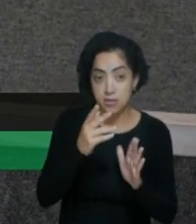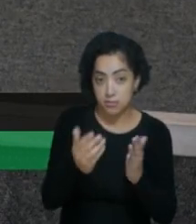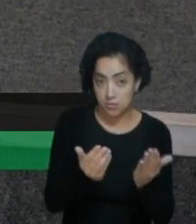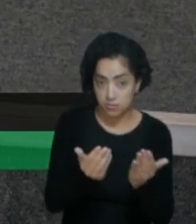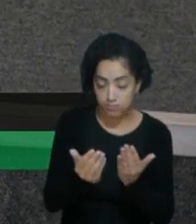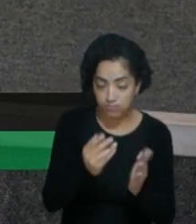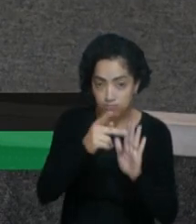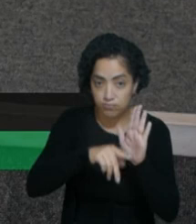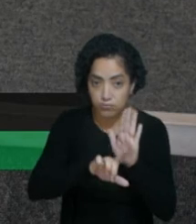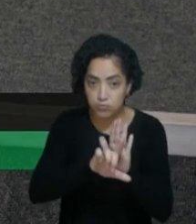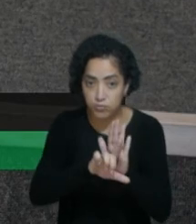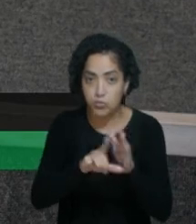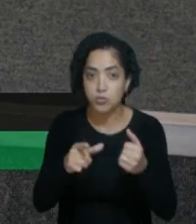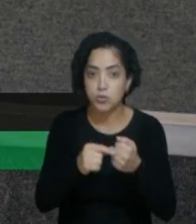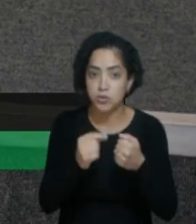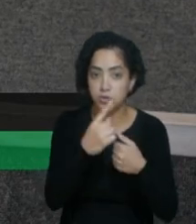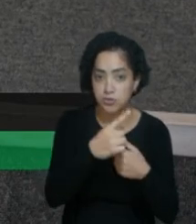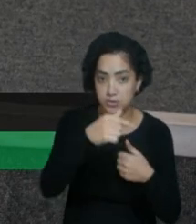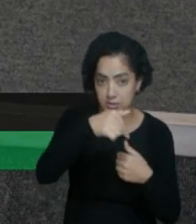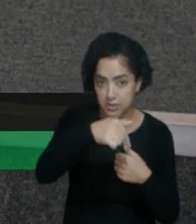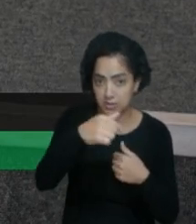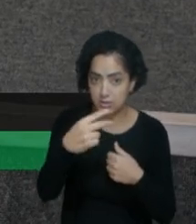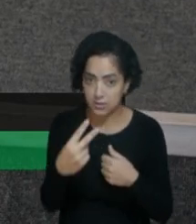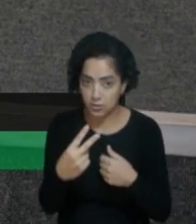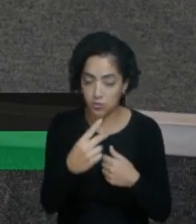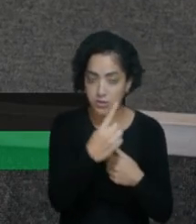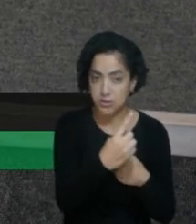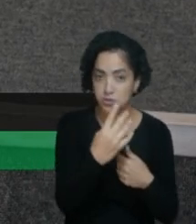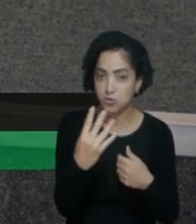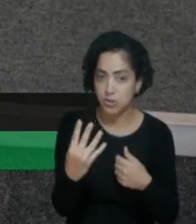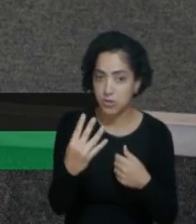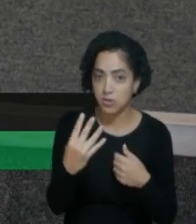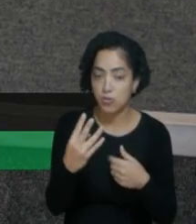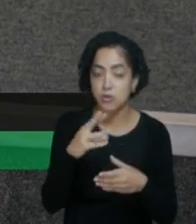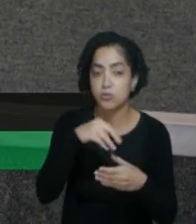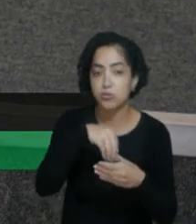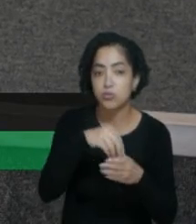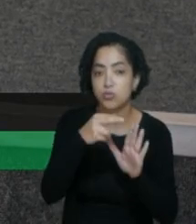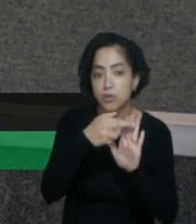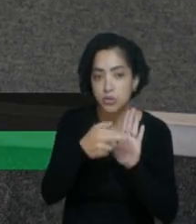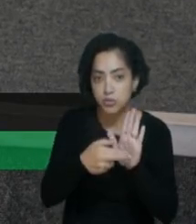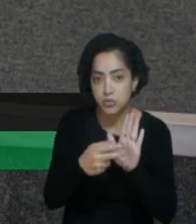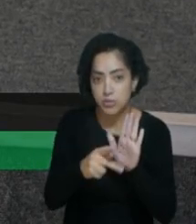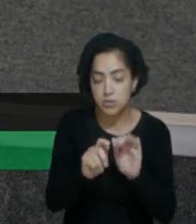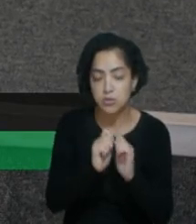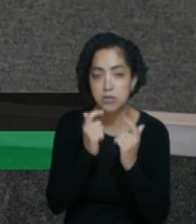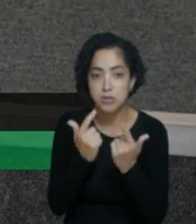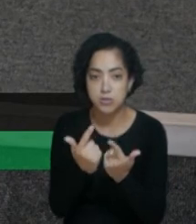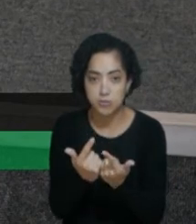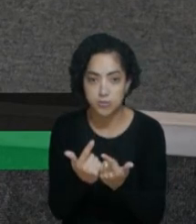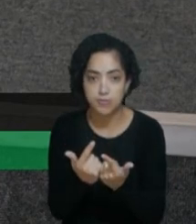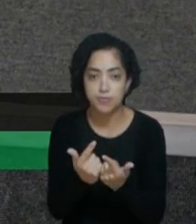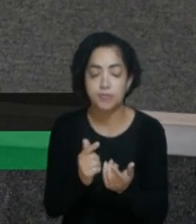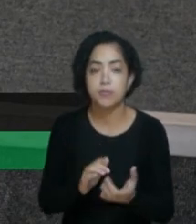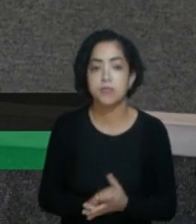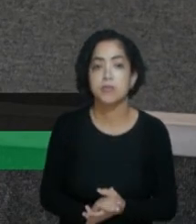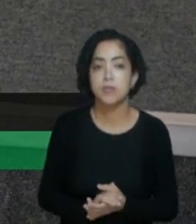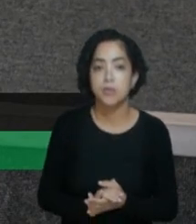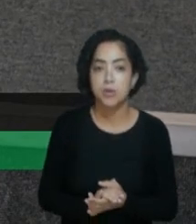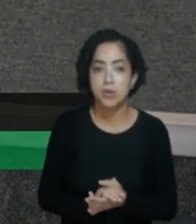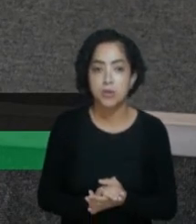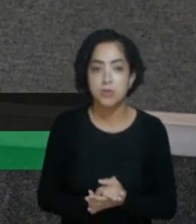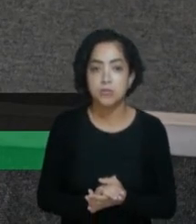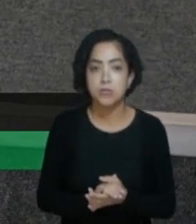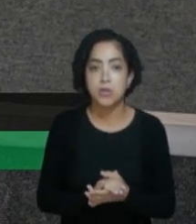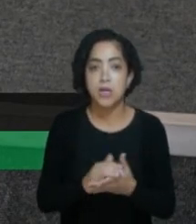preceitos do artigo 72 combinado com o artigo 1441 do Regimento Interno desse poder legislativo entendo pela inexistência de usurpação